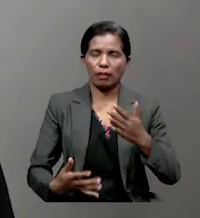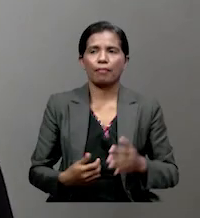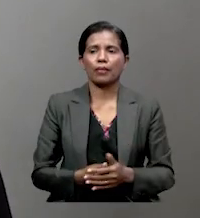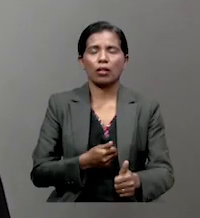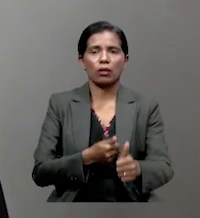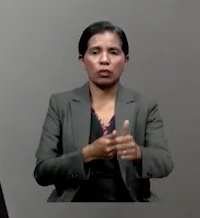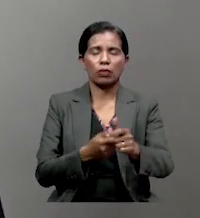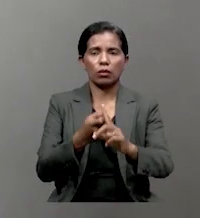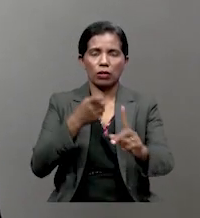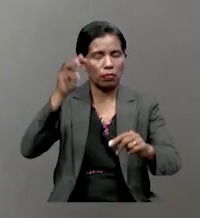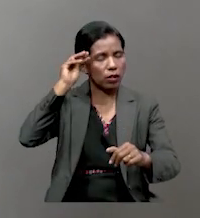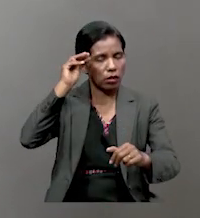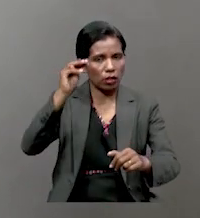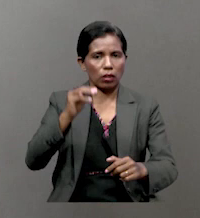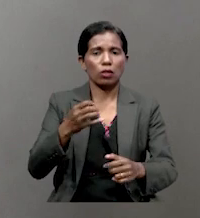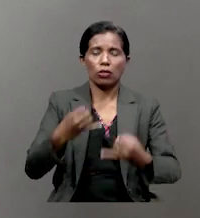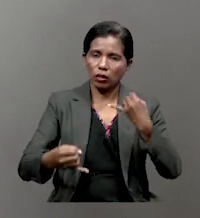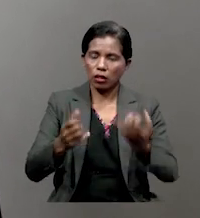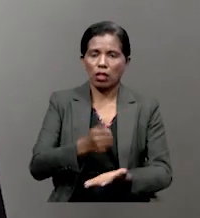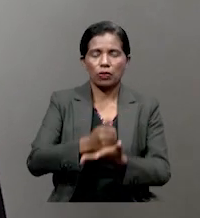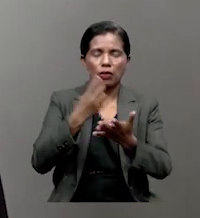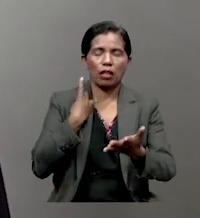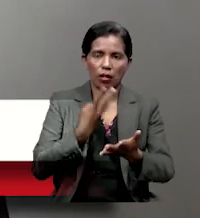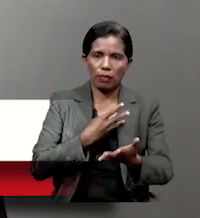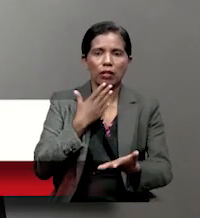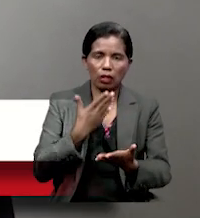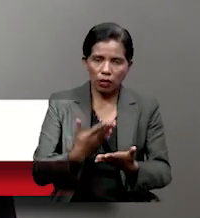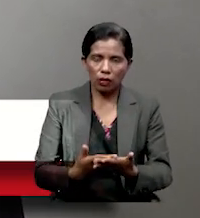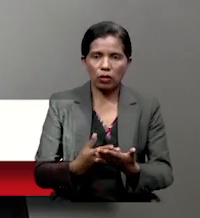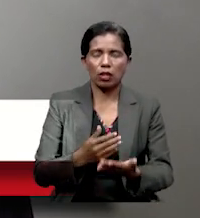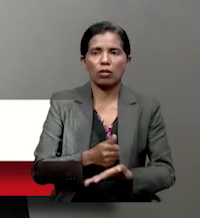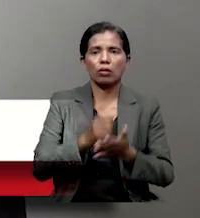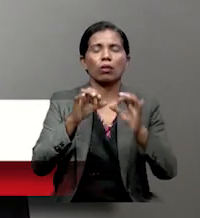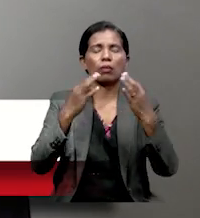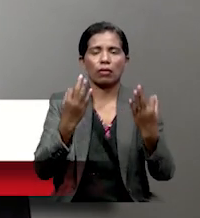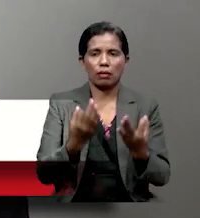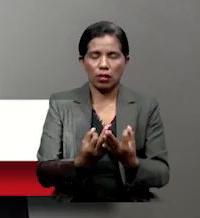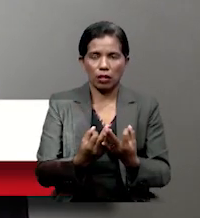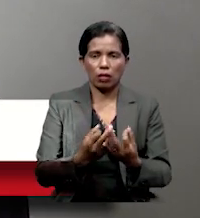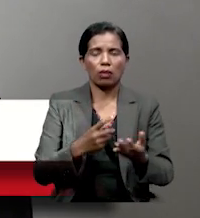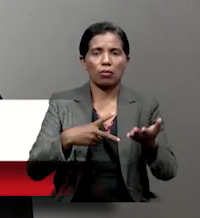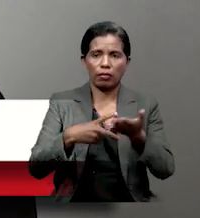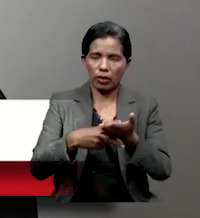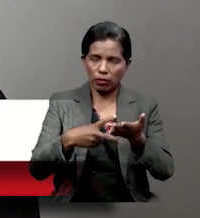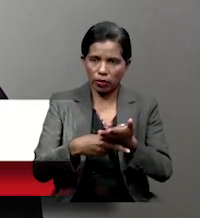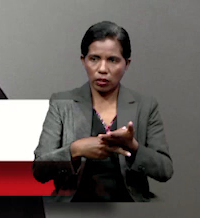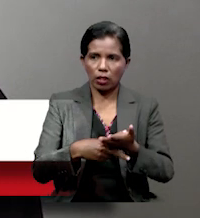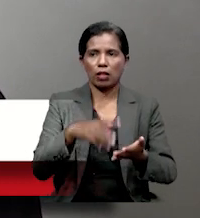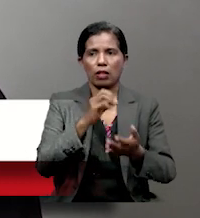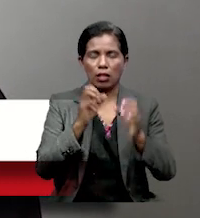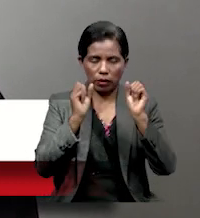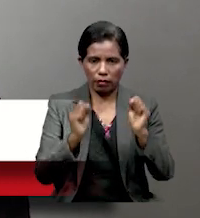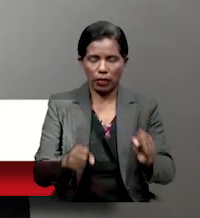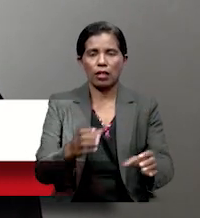dia Tebes e ele facilita família sira com o passaporte horas não dá na hein processo de tana